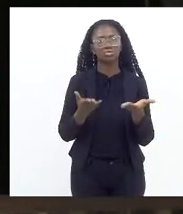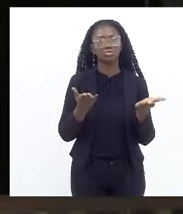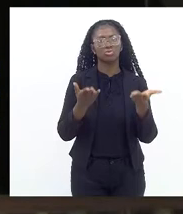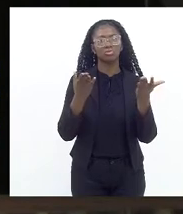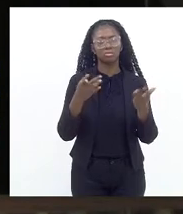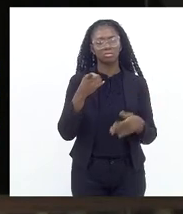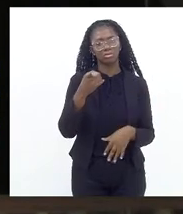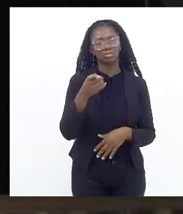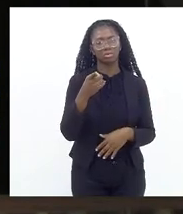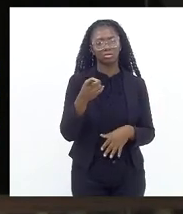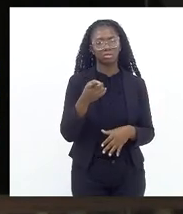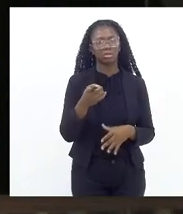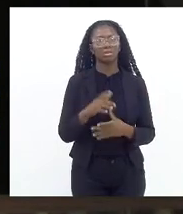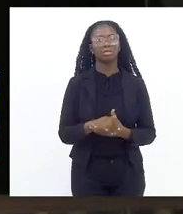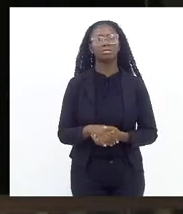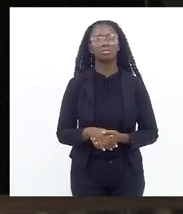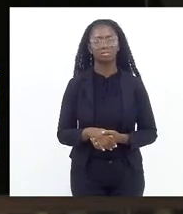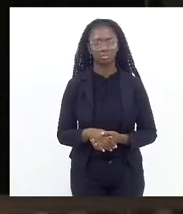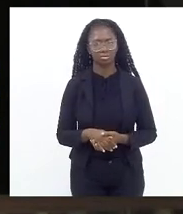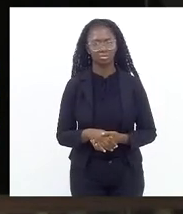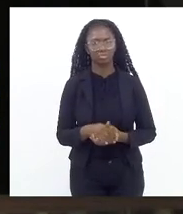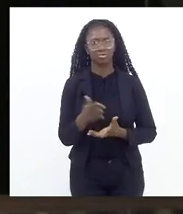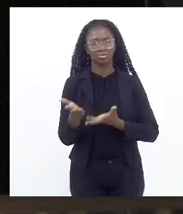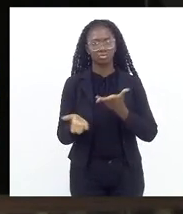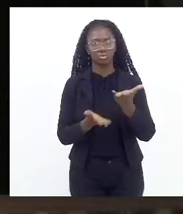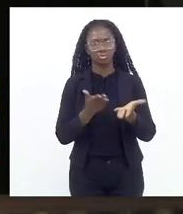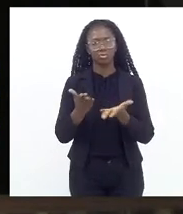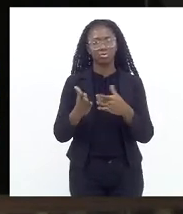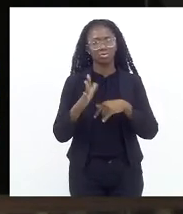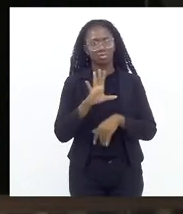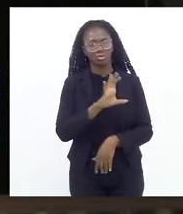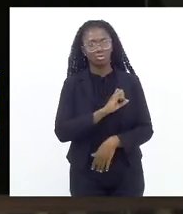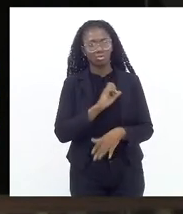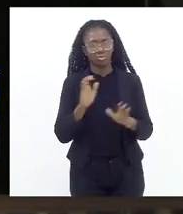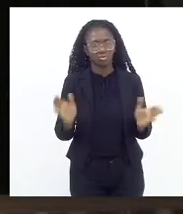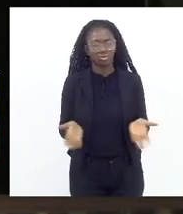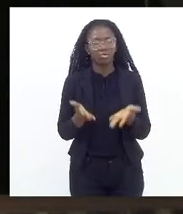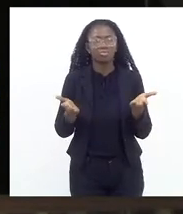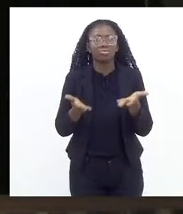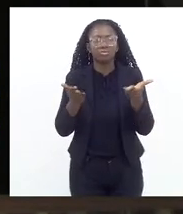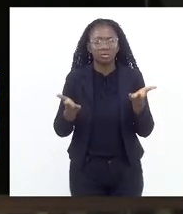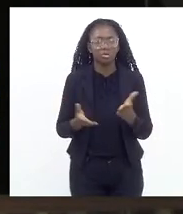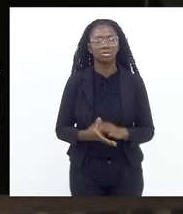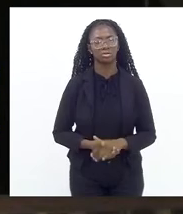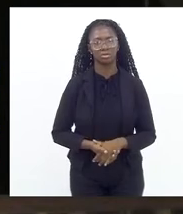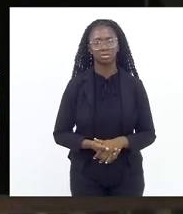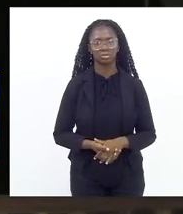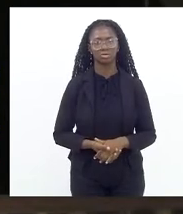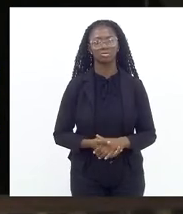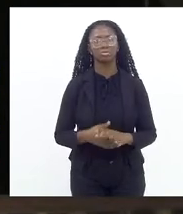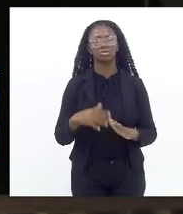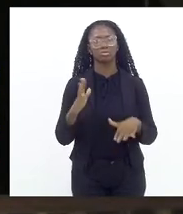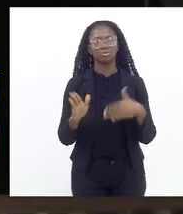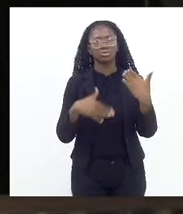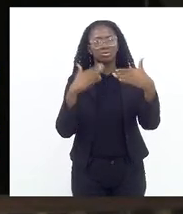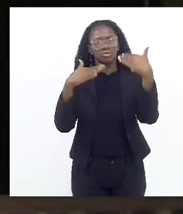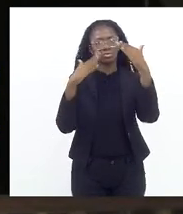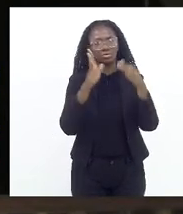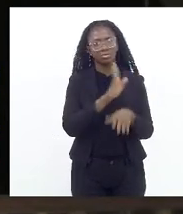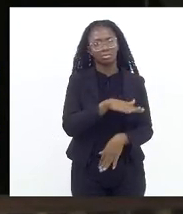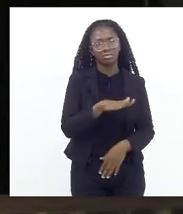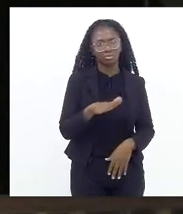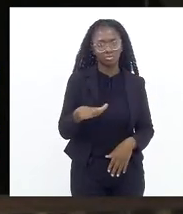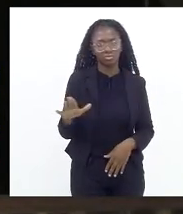um cuidado responsivo, amoroso, estimulador. A fase de desenvolvimento infantil